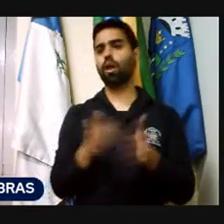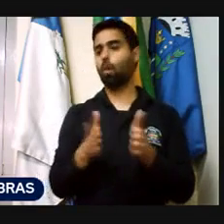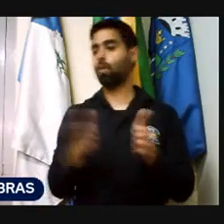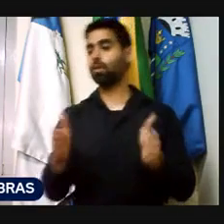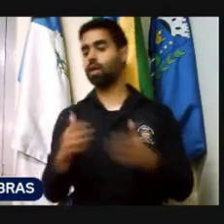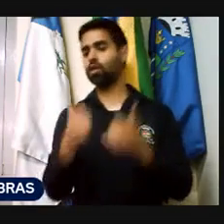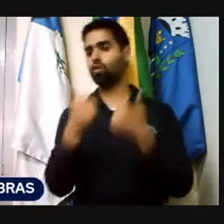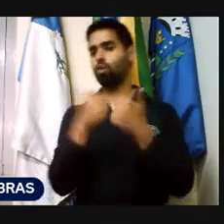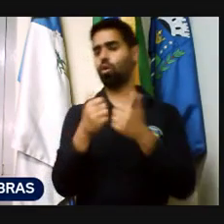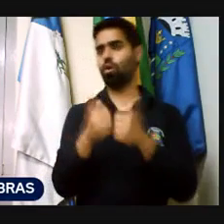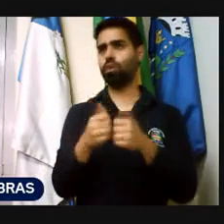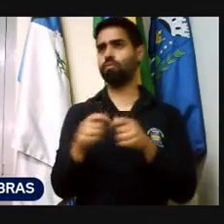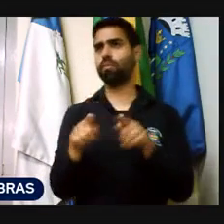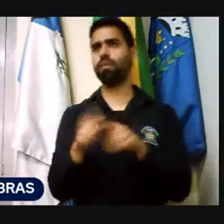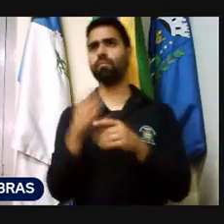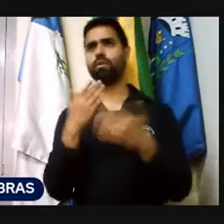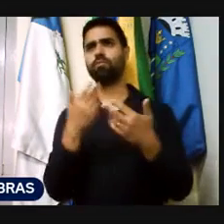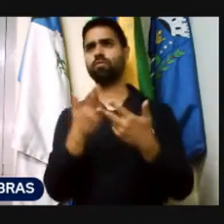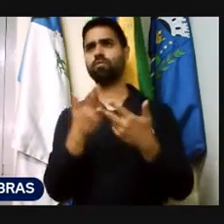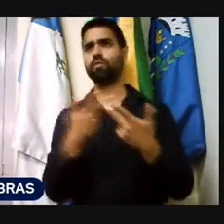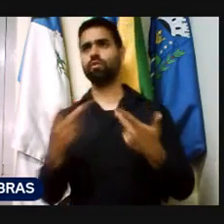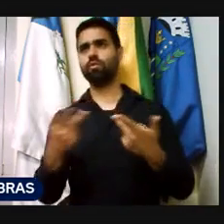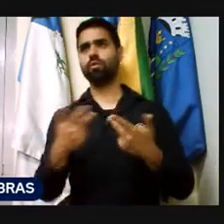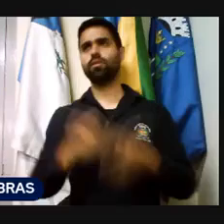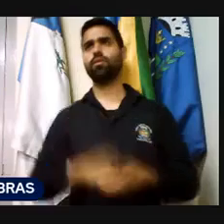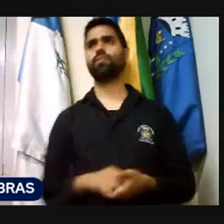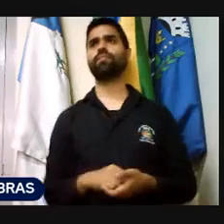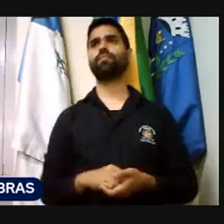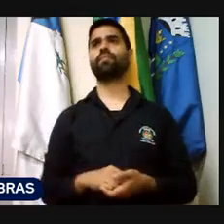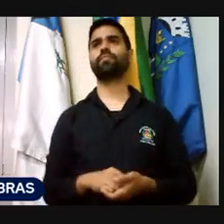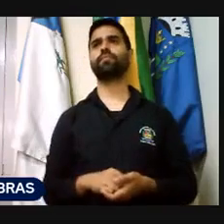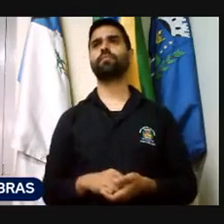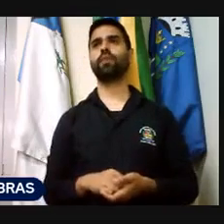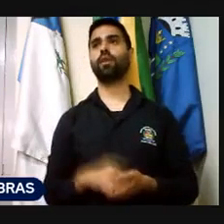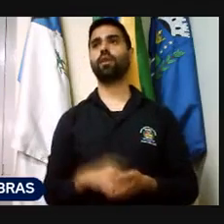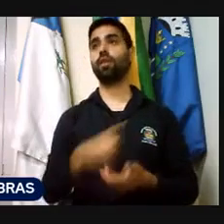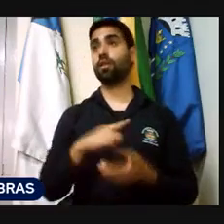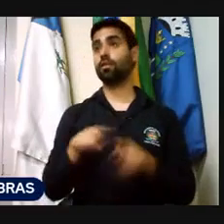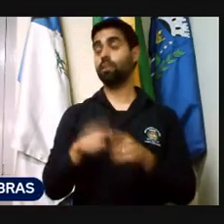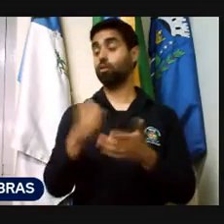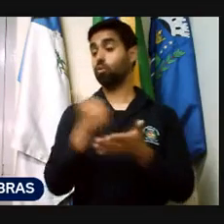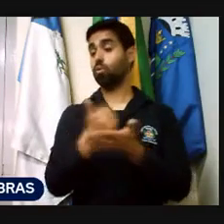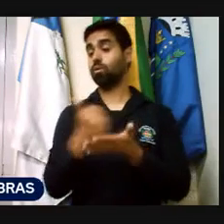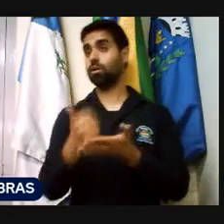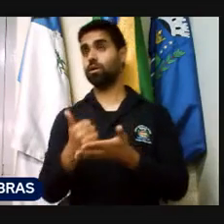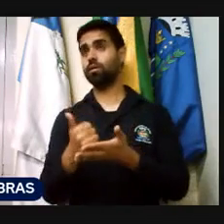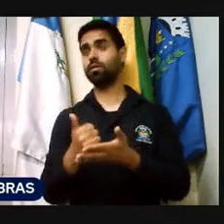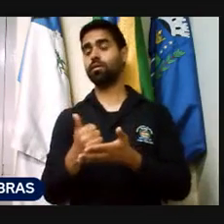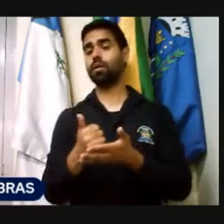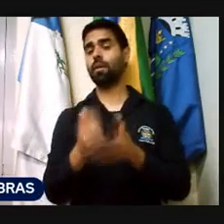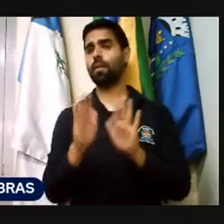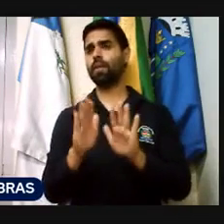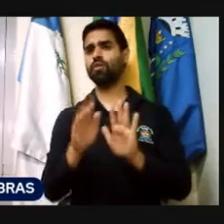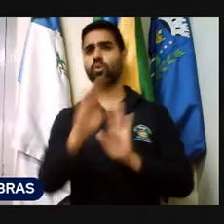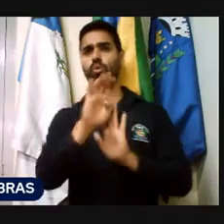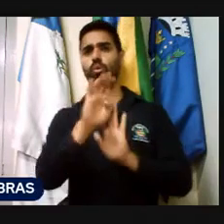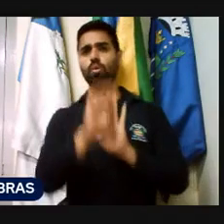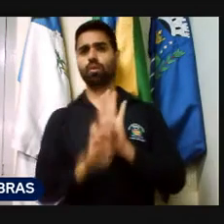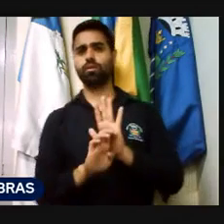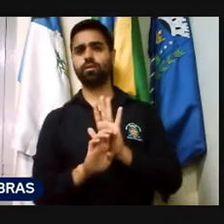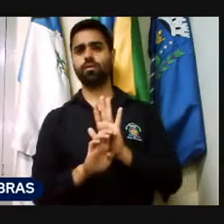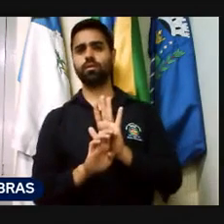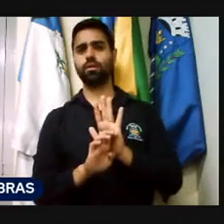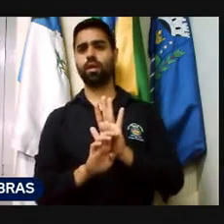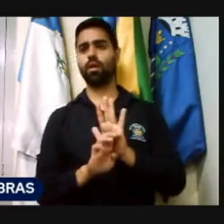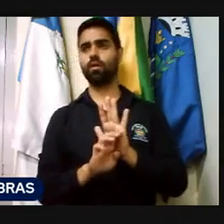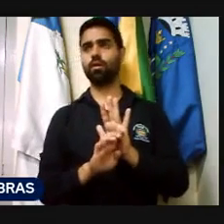pedindo diversos cumprimentos do contrato. Porém, o edital,